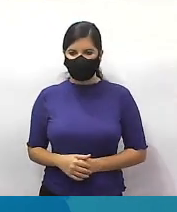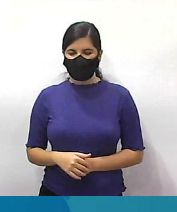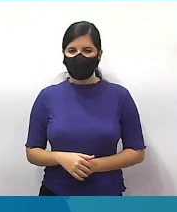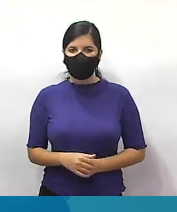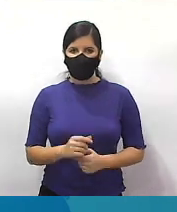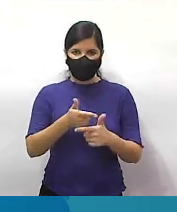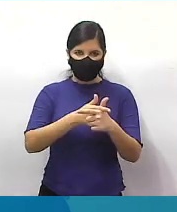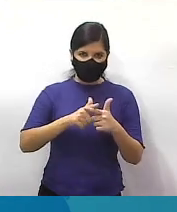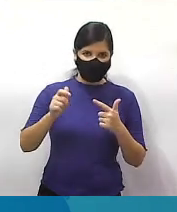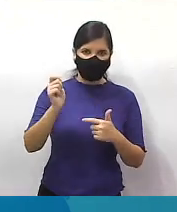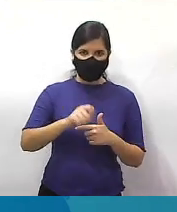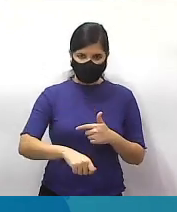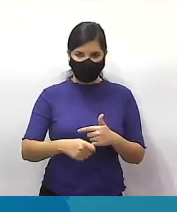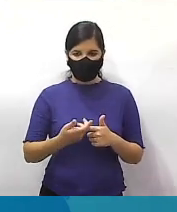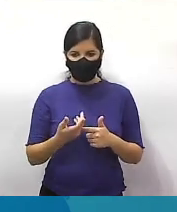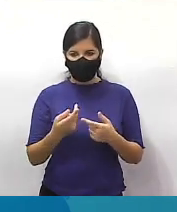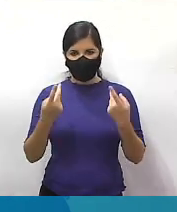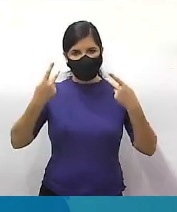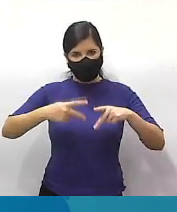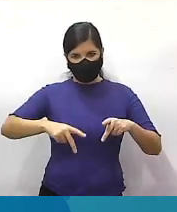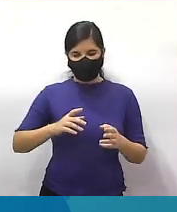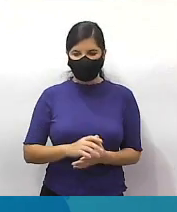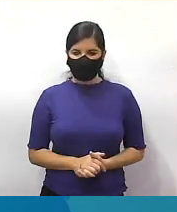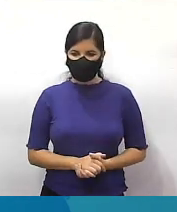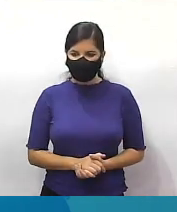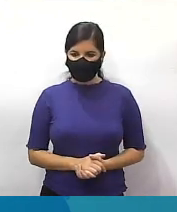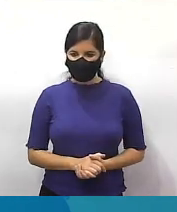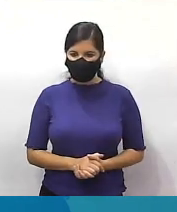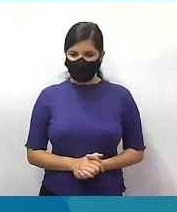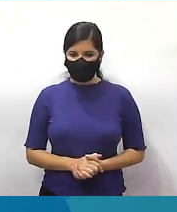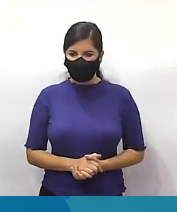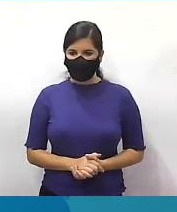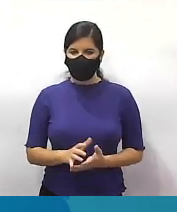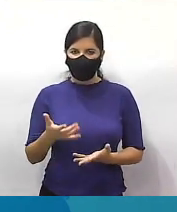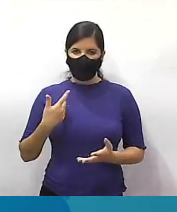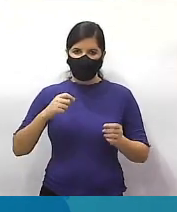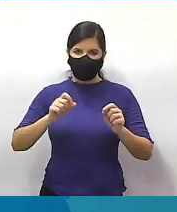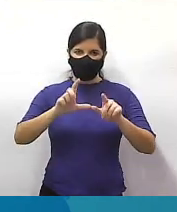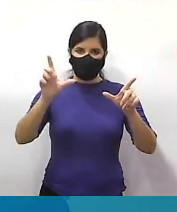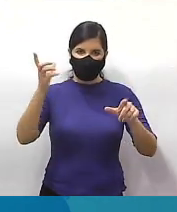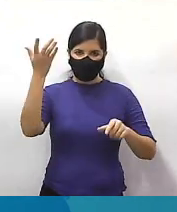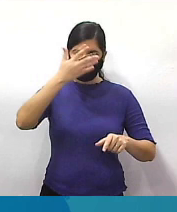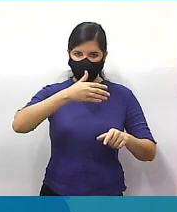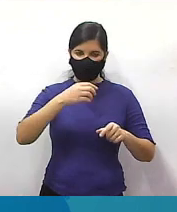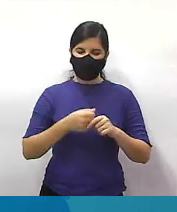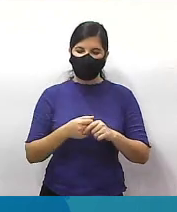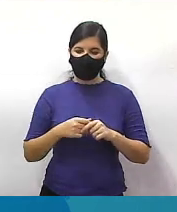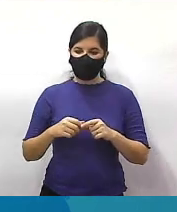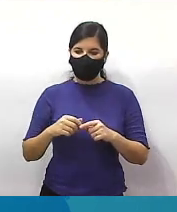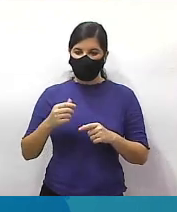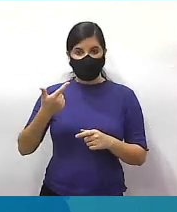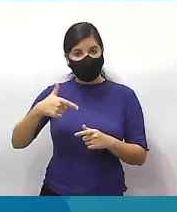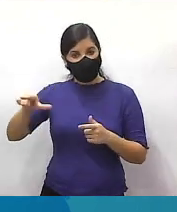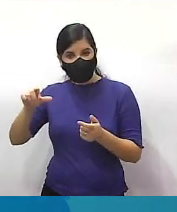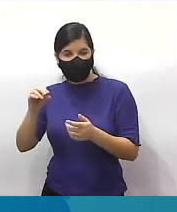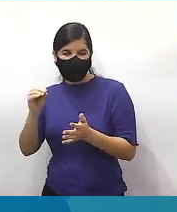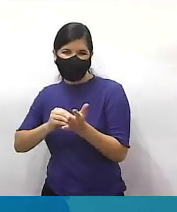é subdividido em duas classificações, tá bom? Preste atenção comigo no slide, você vai ver. O resto não sendo